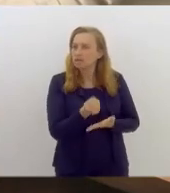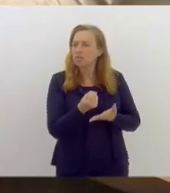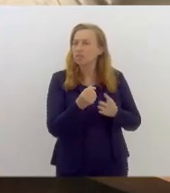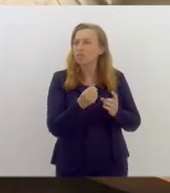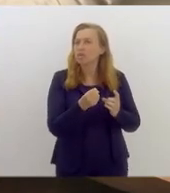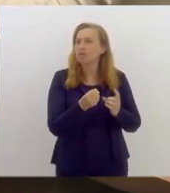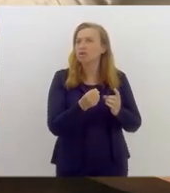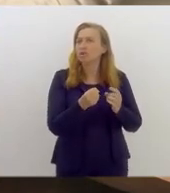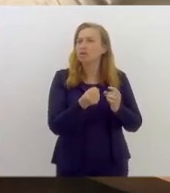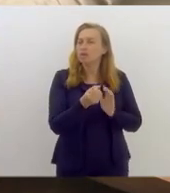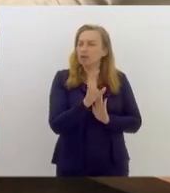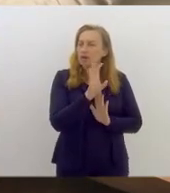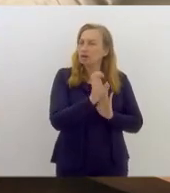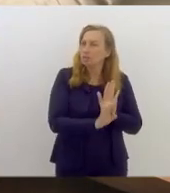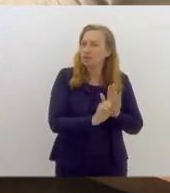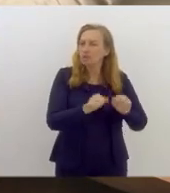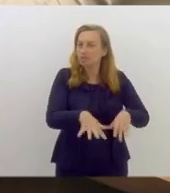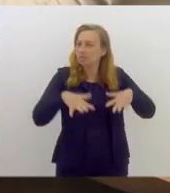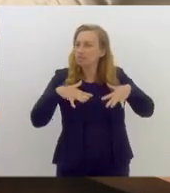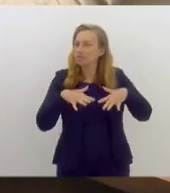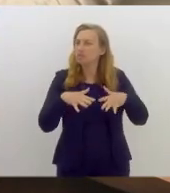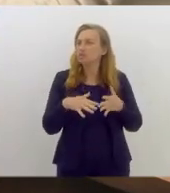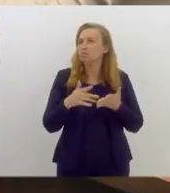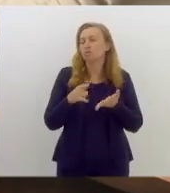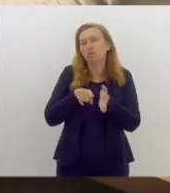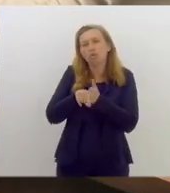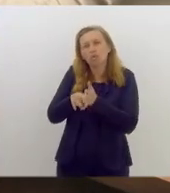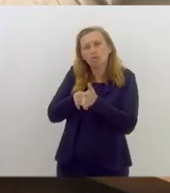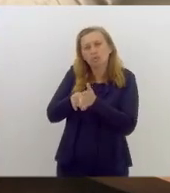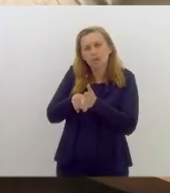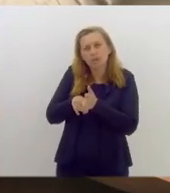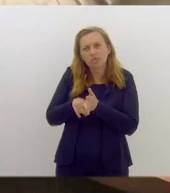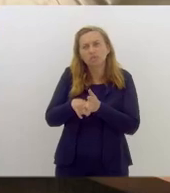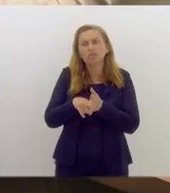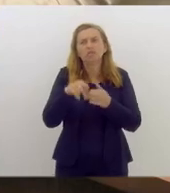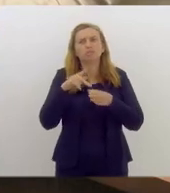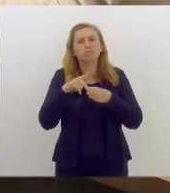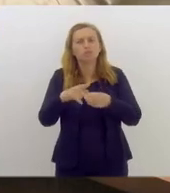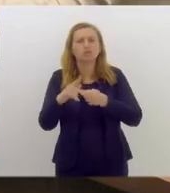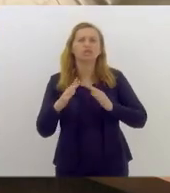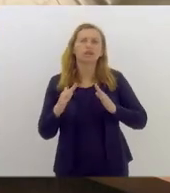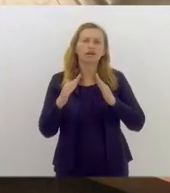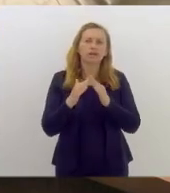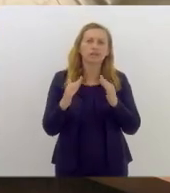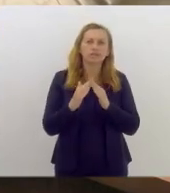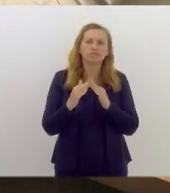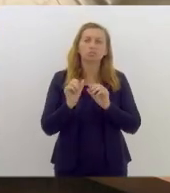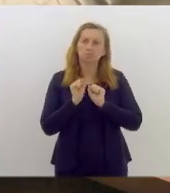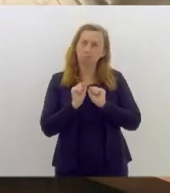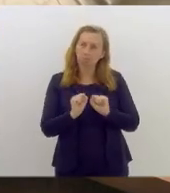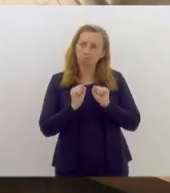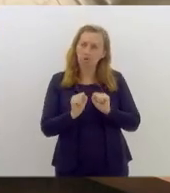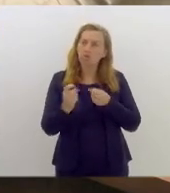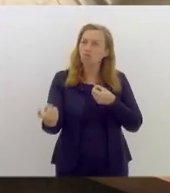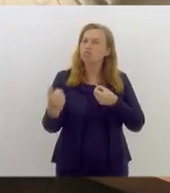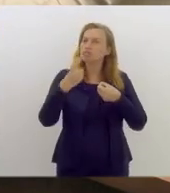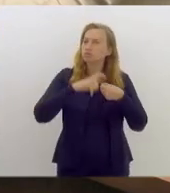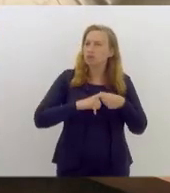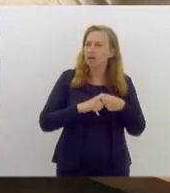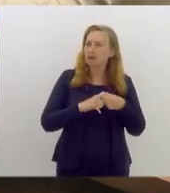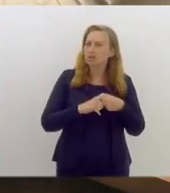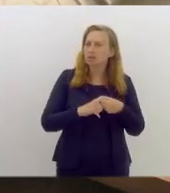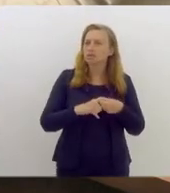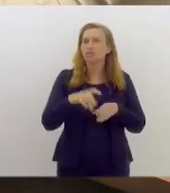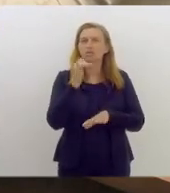plenário e Vossa Excelência ficou de fazer uma consulta à Procuradoria da Casa para poder retornar